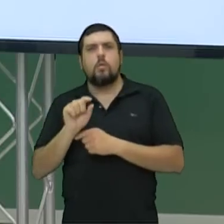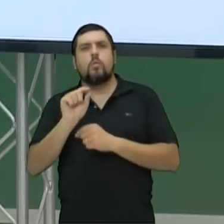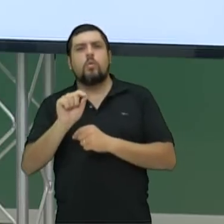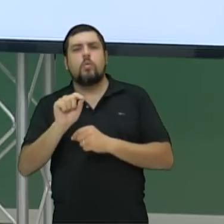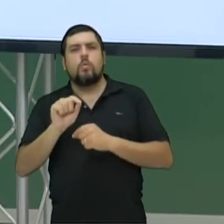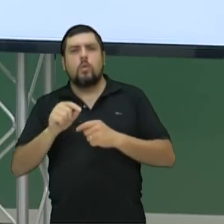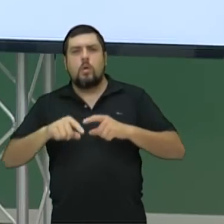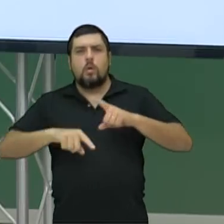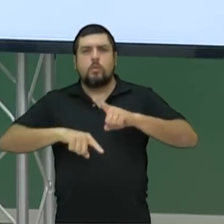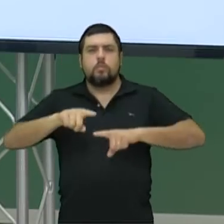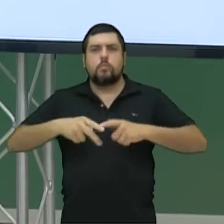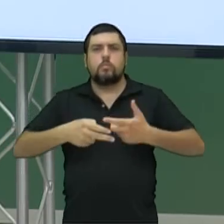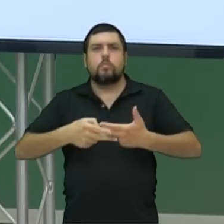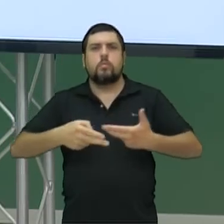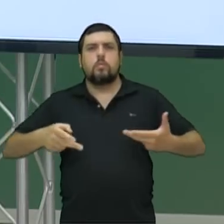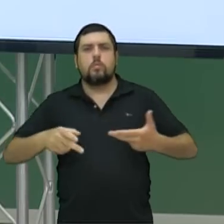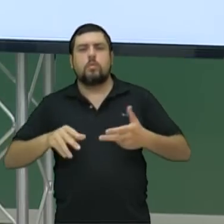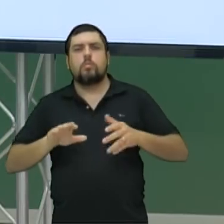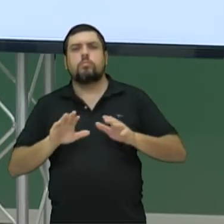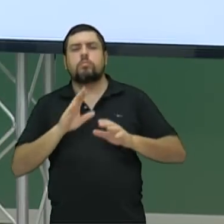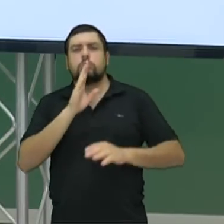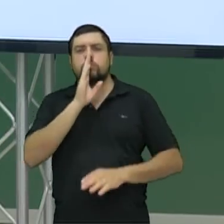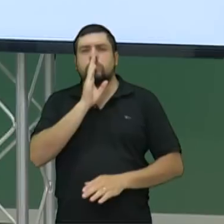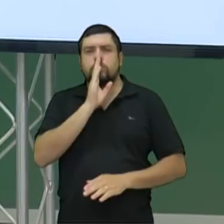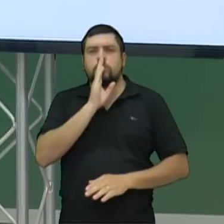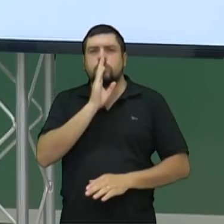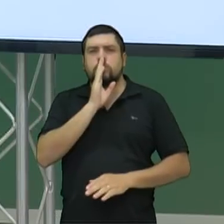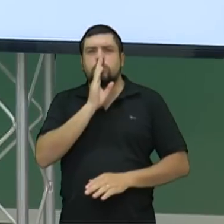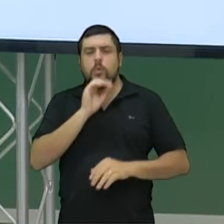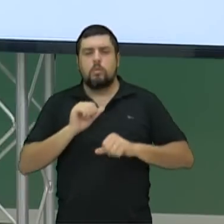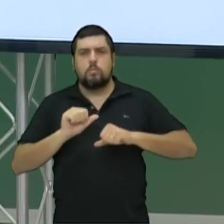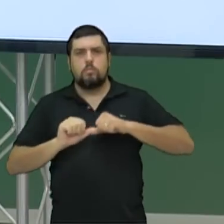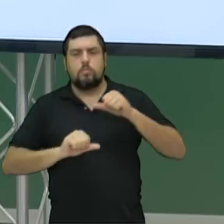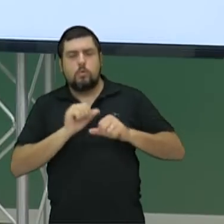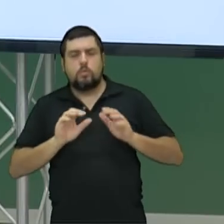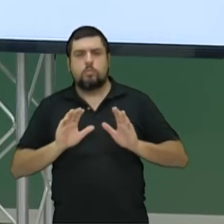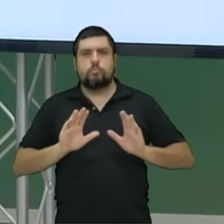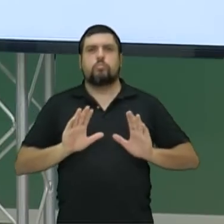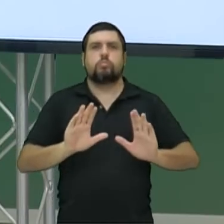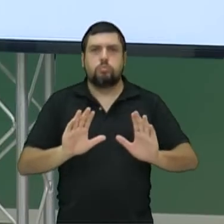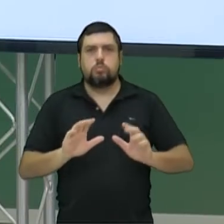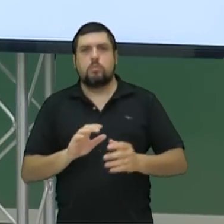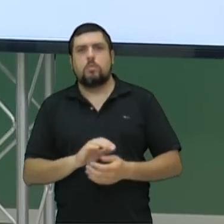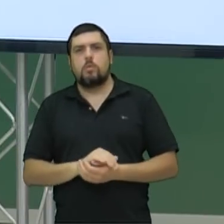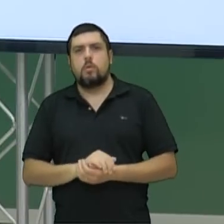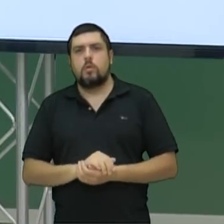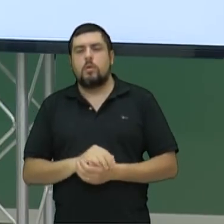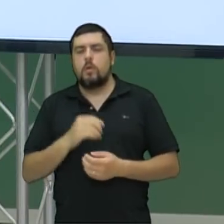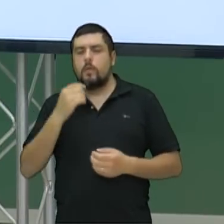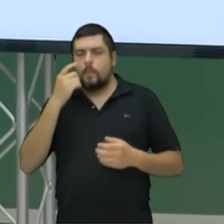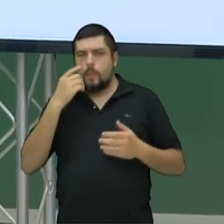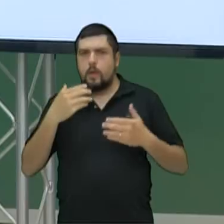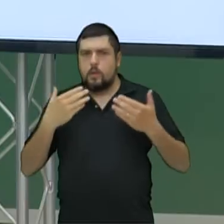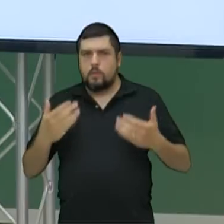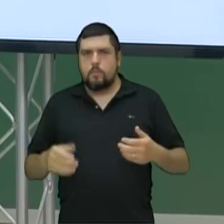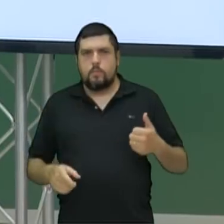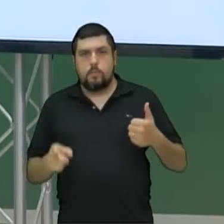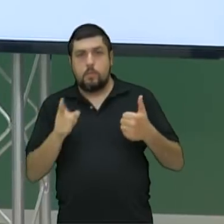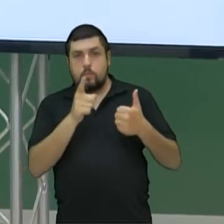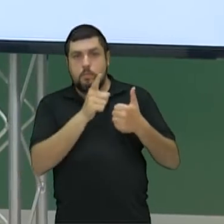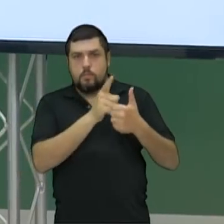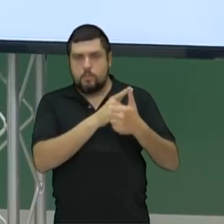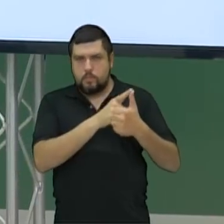repouso ou movimento de um corpo. Vamos pegar frases, né, partes dessa frase aqui. Então, primeiro,